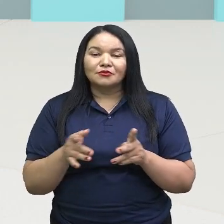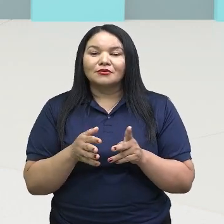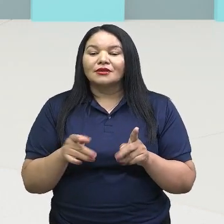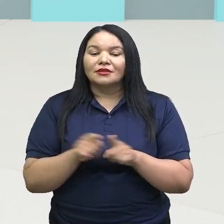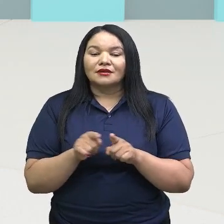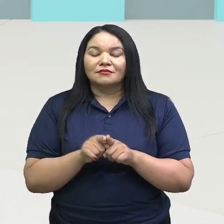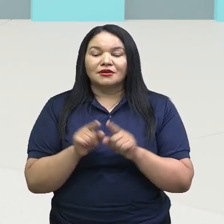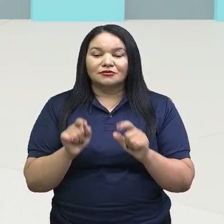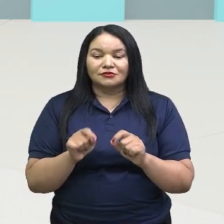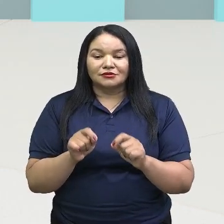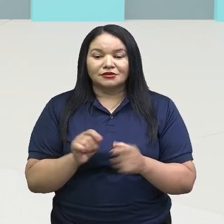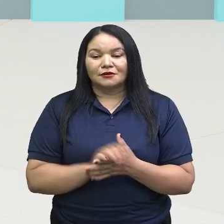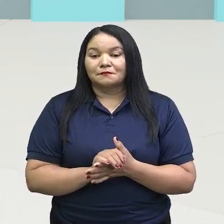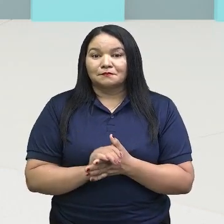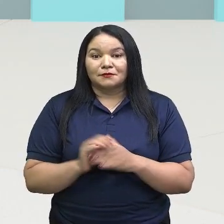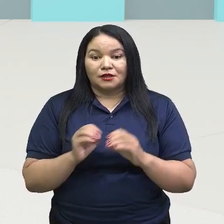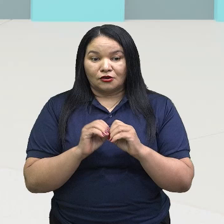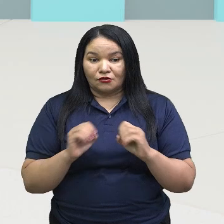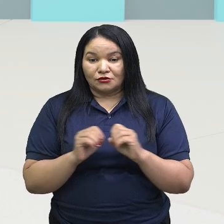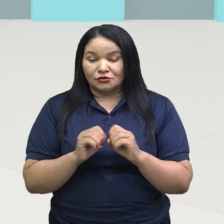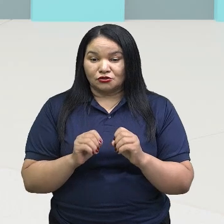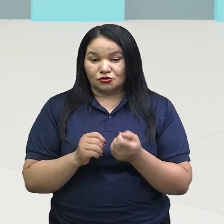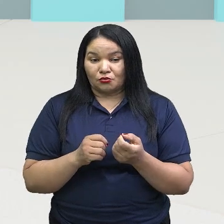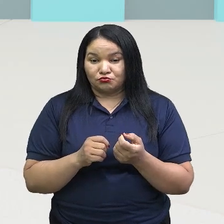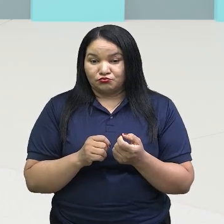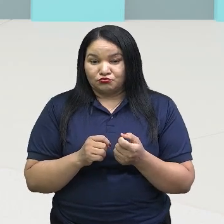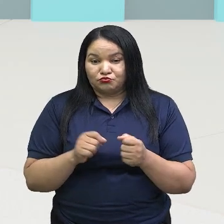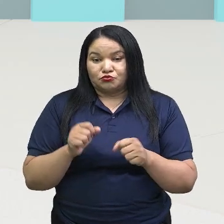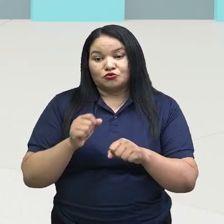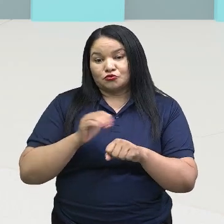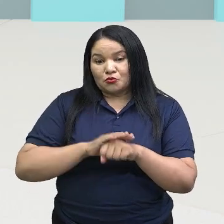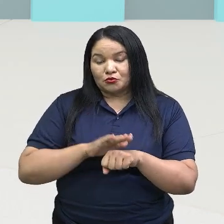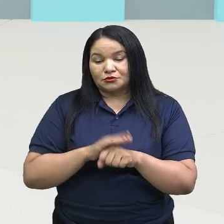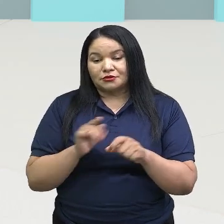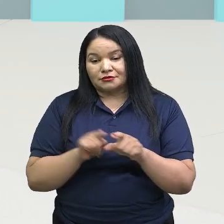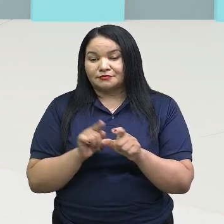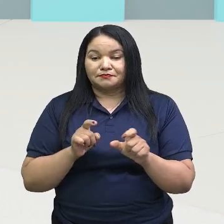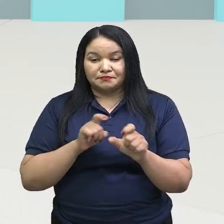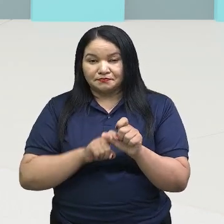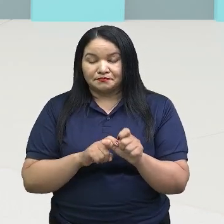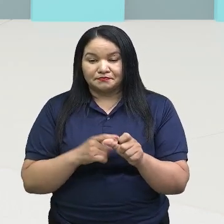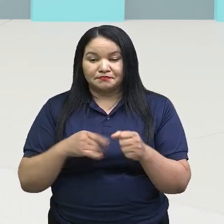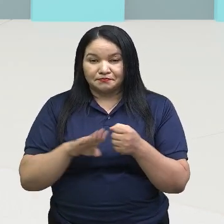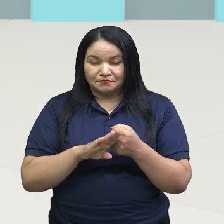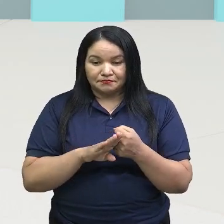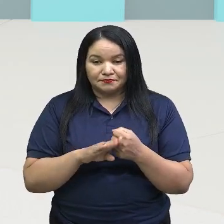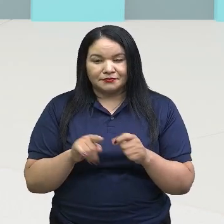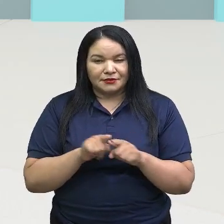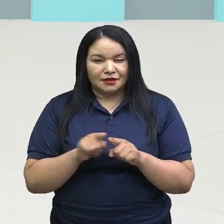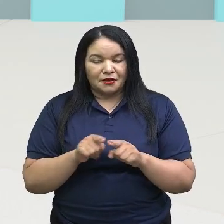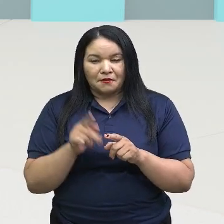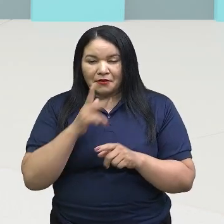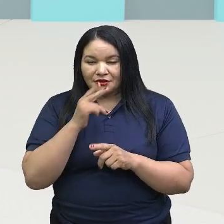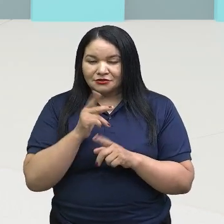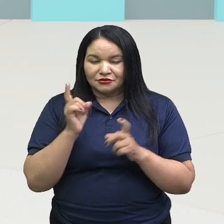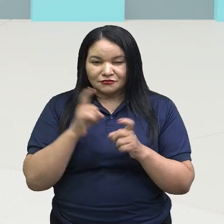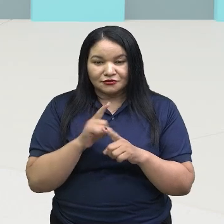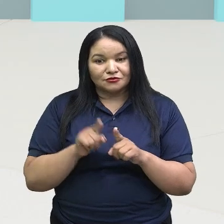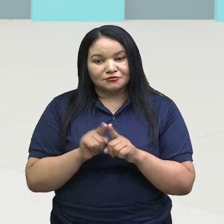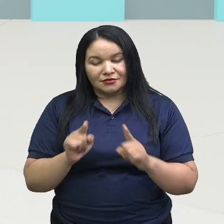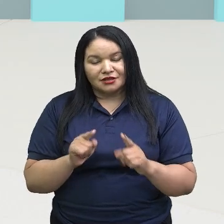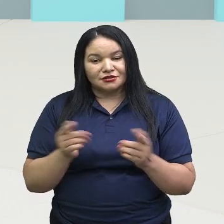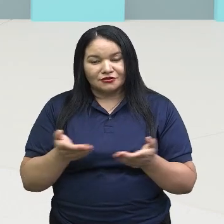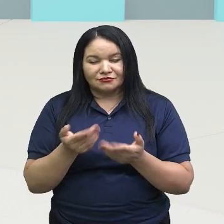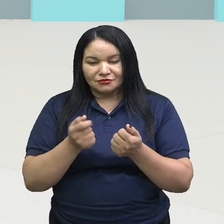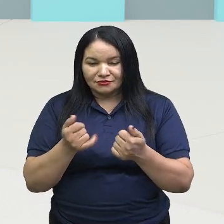as orações subordinadas substantivas. Parece um bicho de 7 cabeças, mas não é. A gente vai tentar